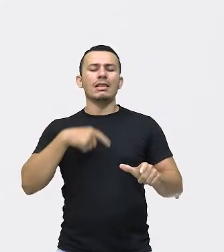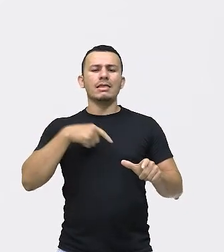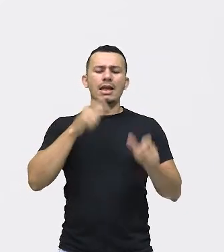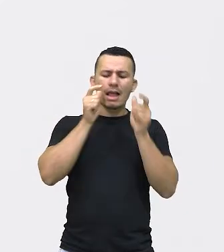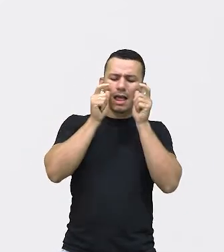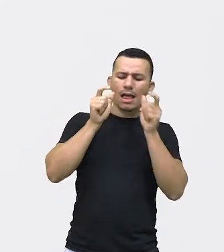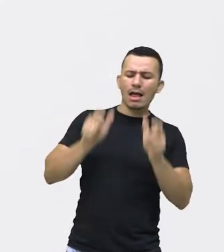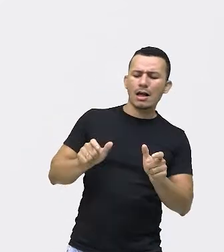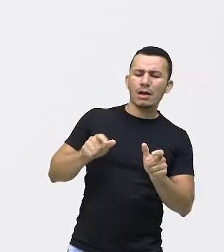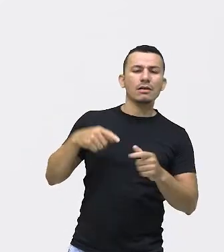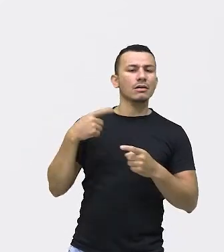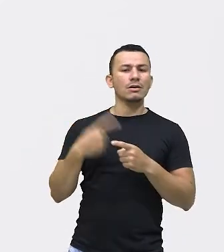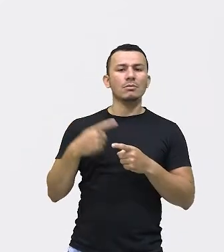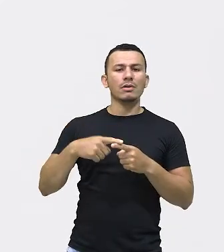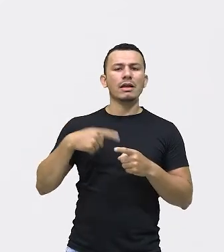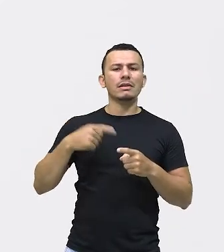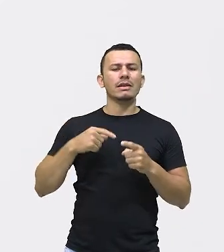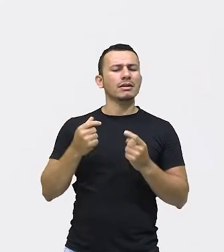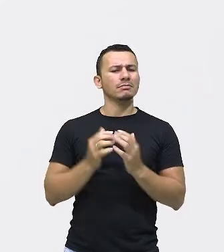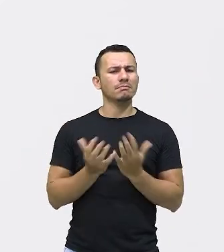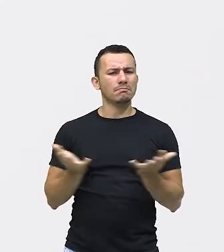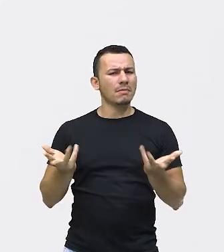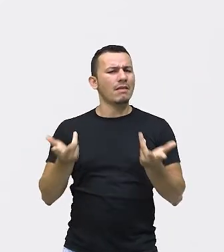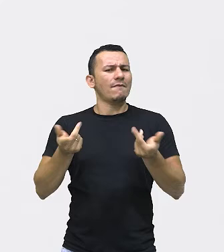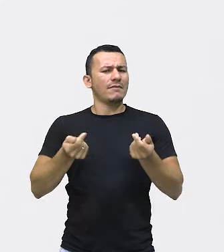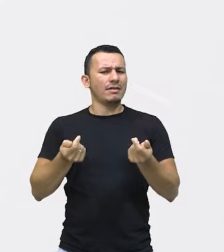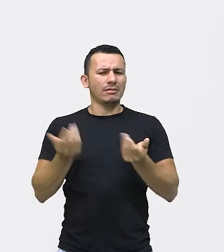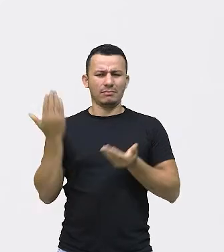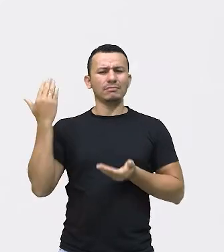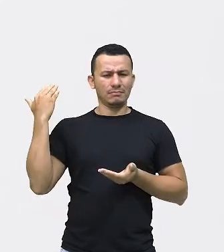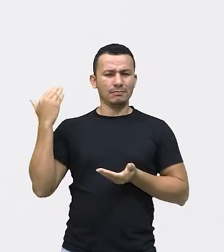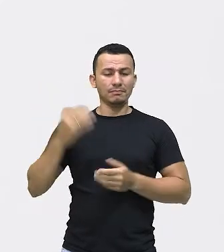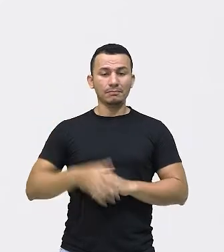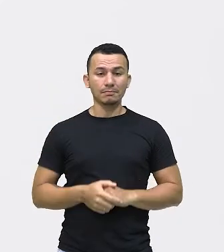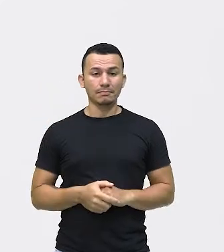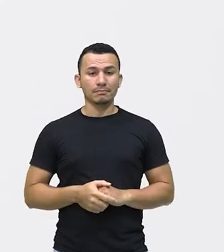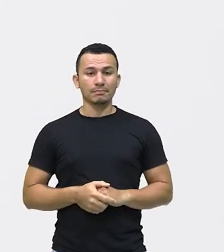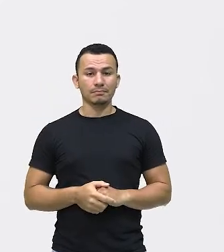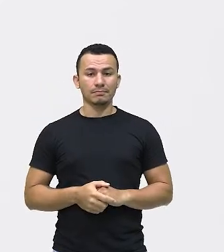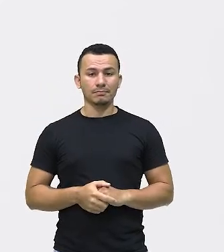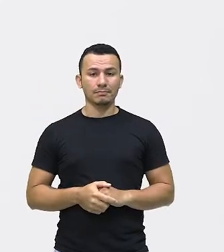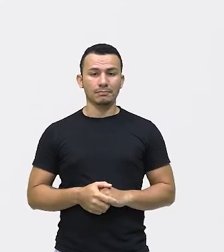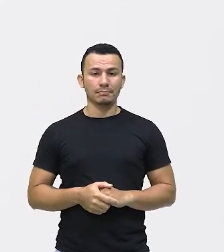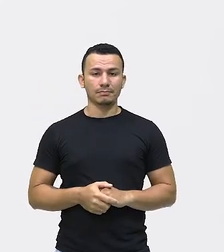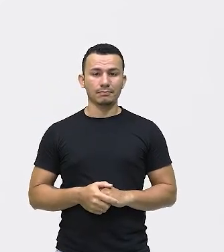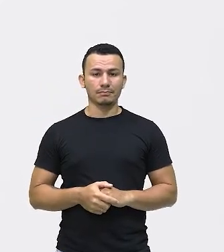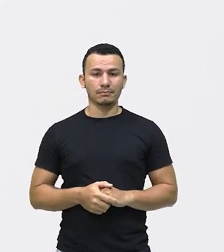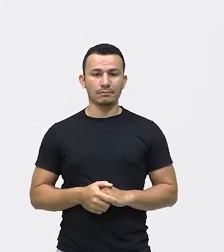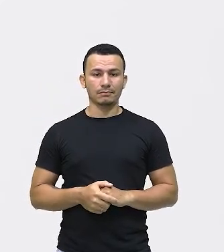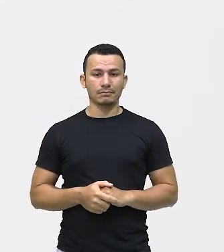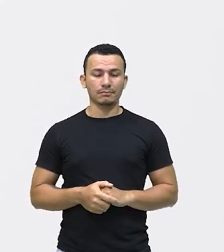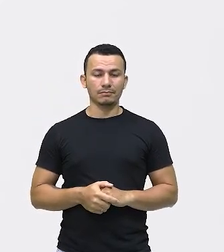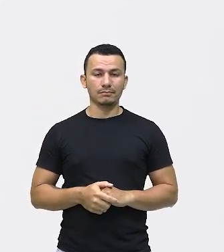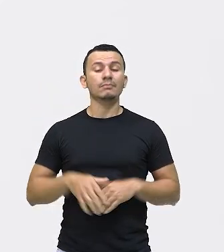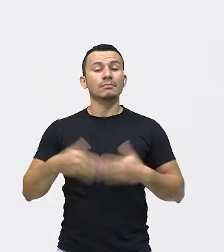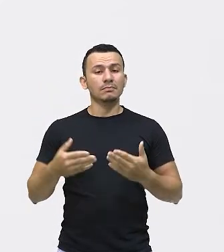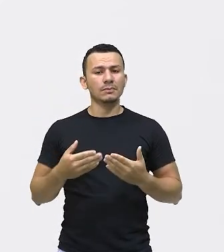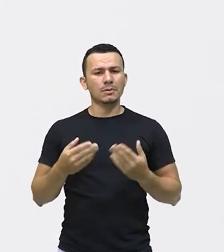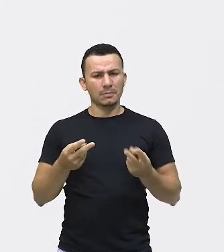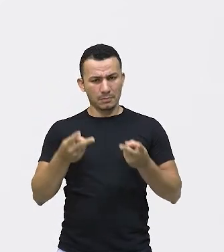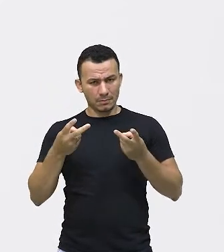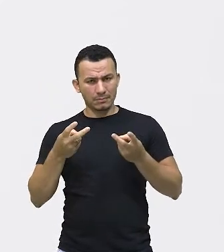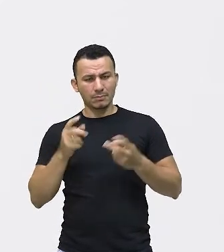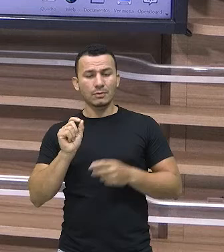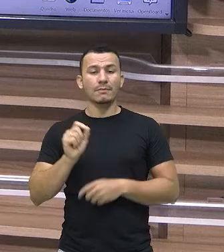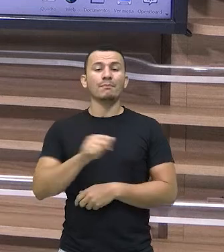atraídos por esse grande esplendor aí de Atenas na época. Então vamos lá, né, eu vejo aqui que o Kennedy,